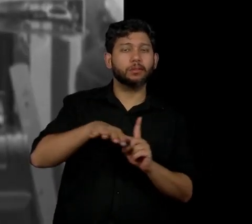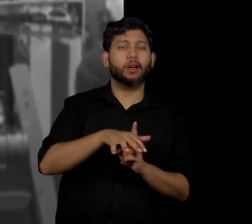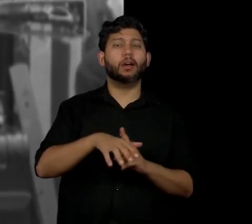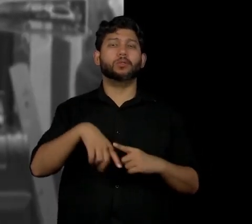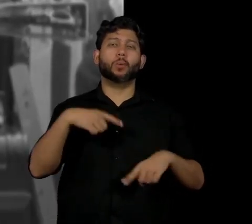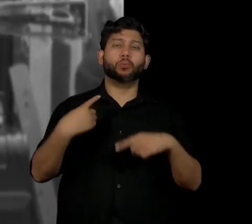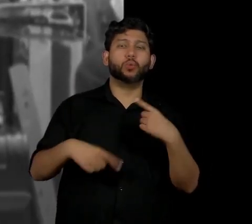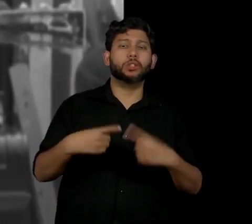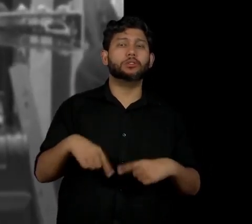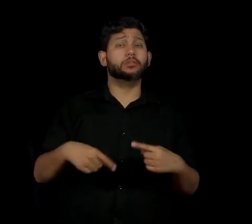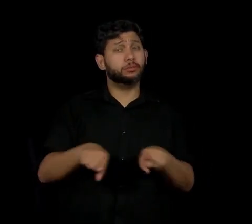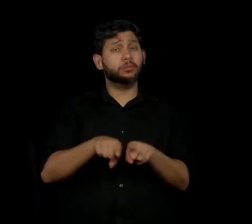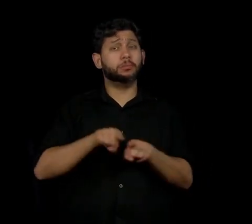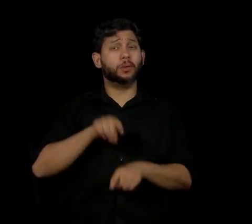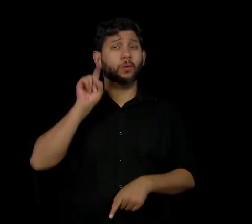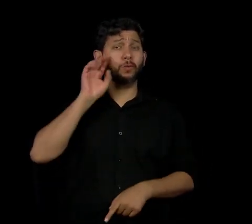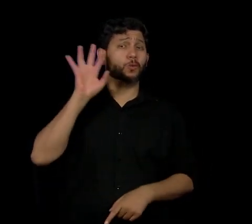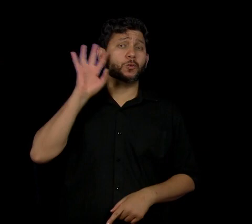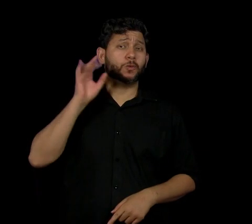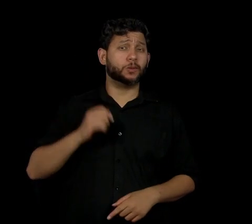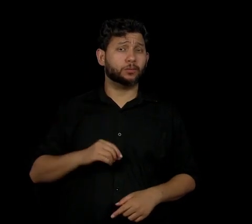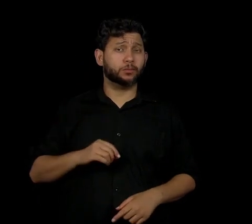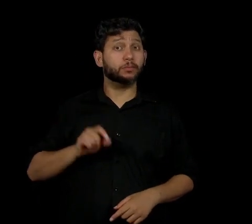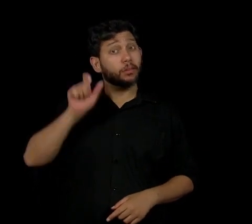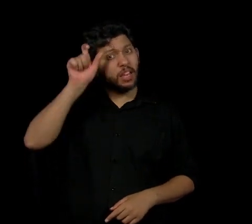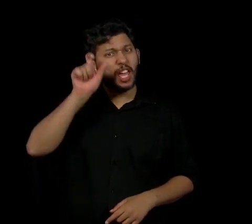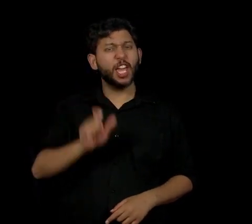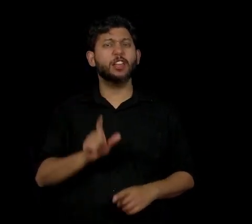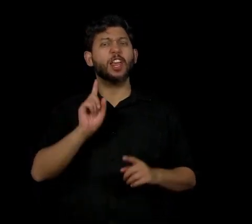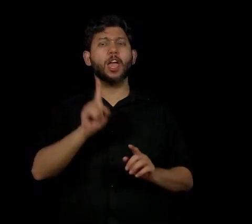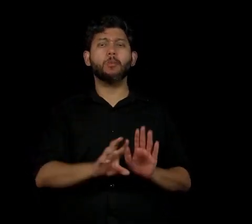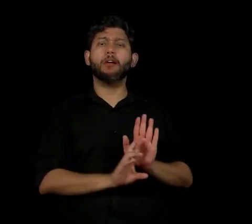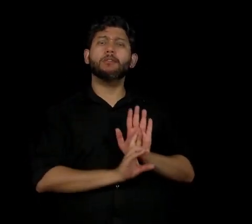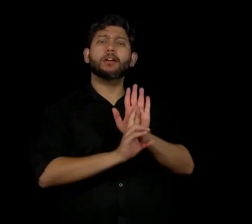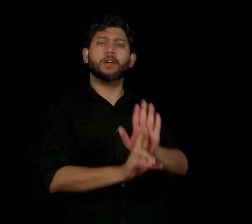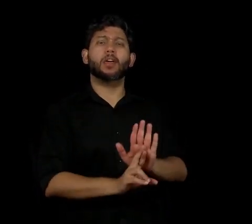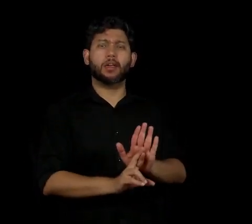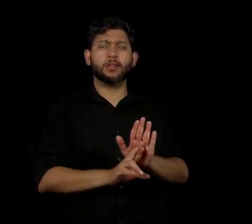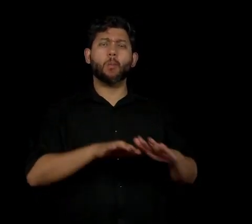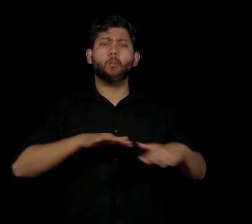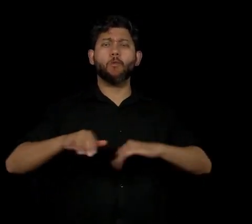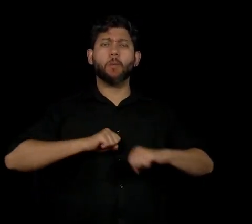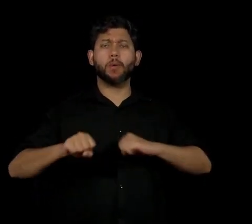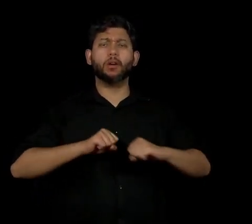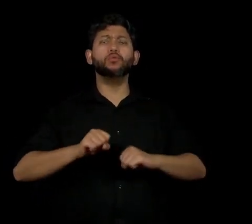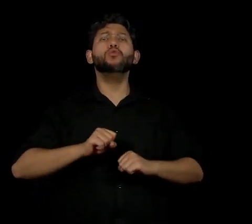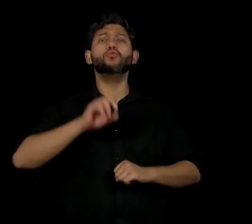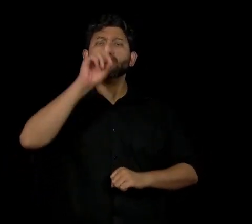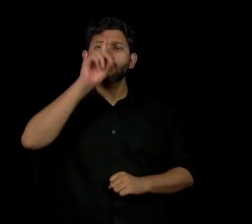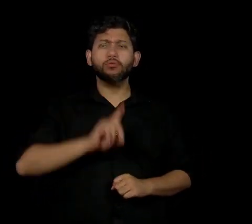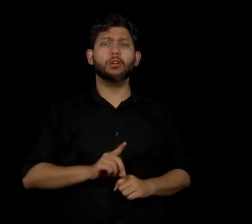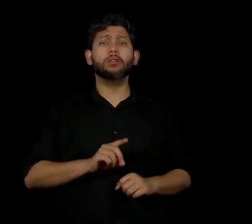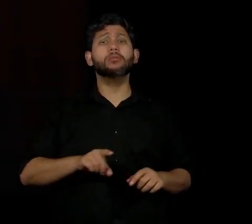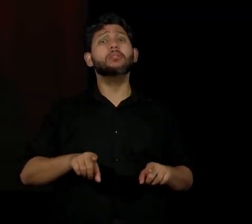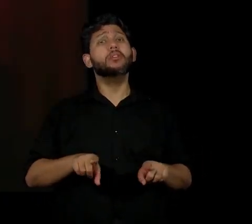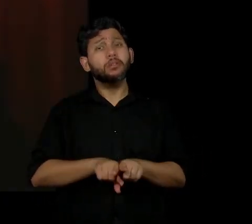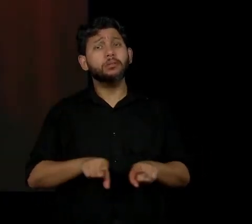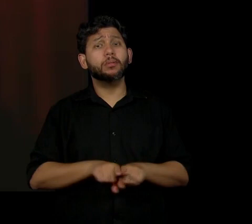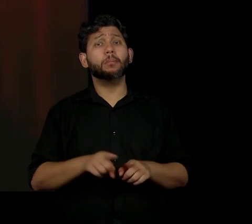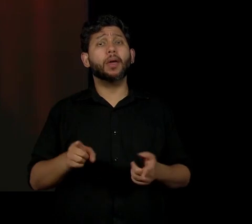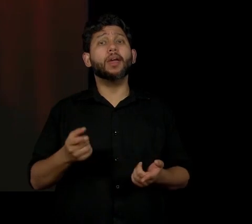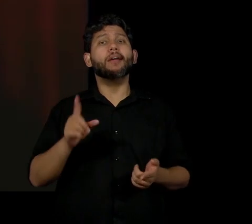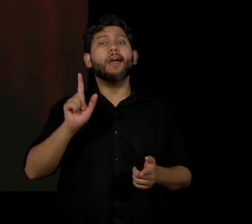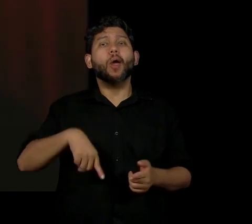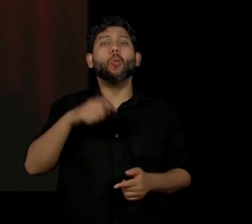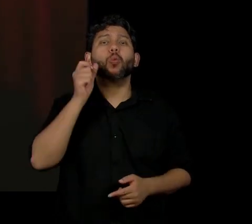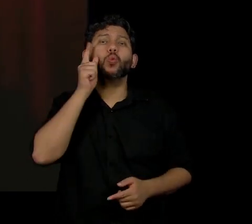e filosóficos, tornando-se assim um ícone do movimento pelos direitos civis e da contracultura dos anos 60.